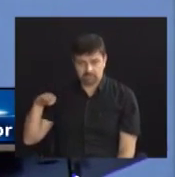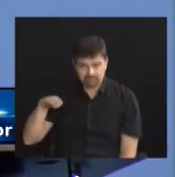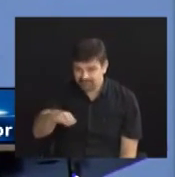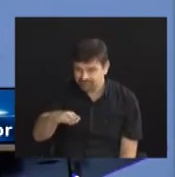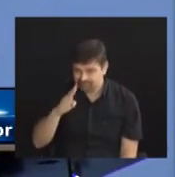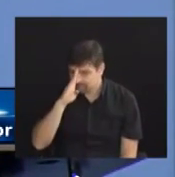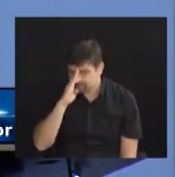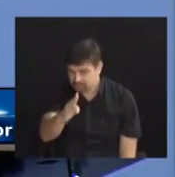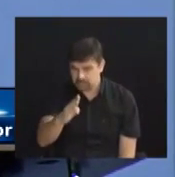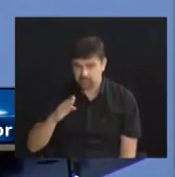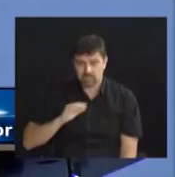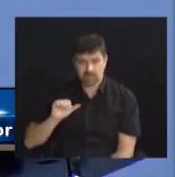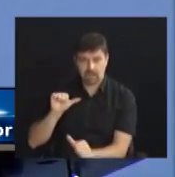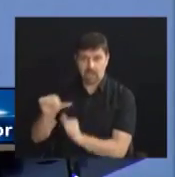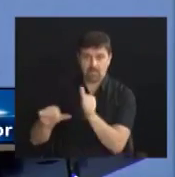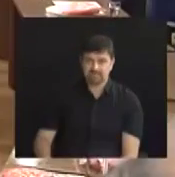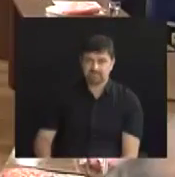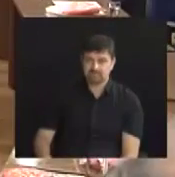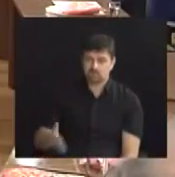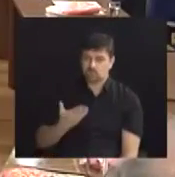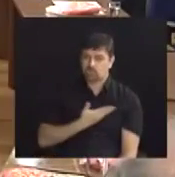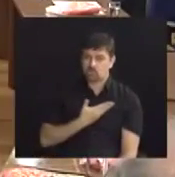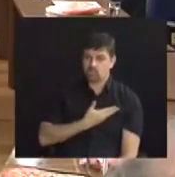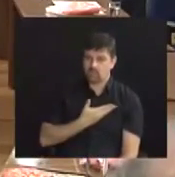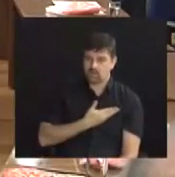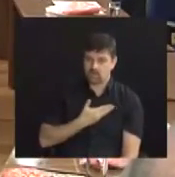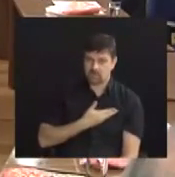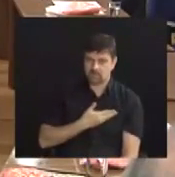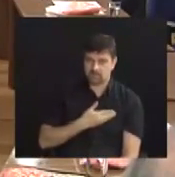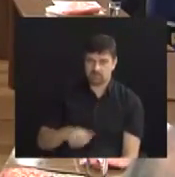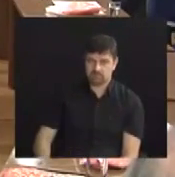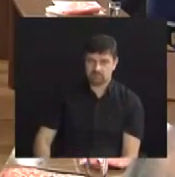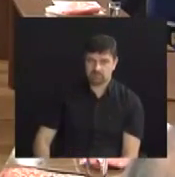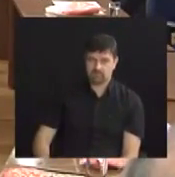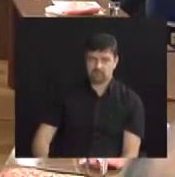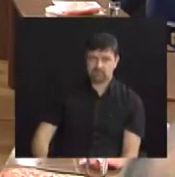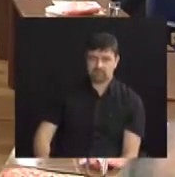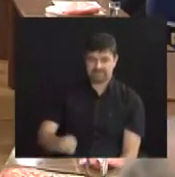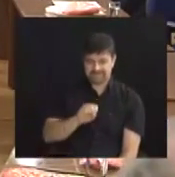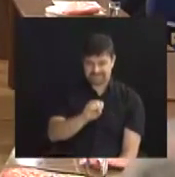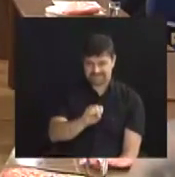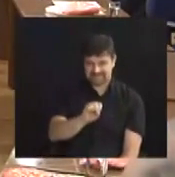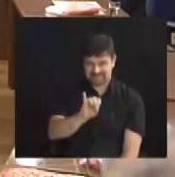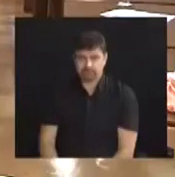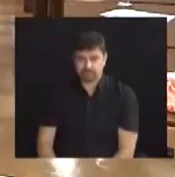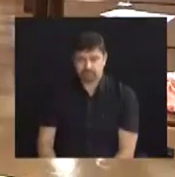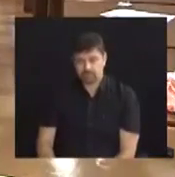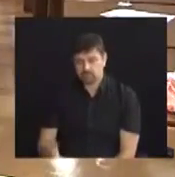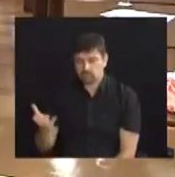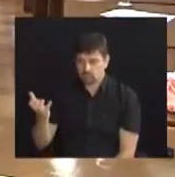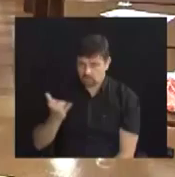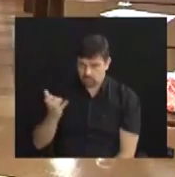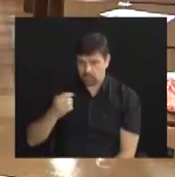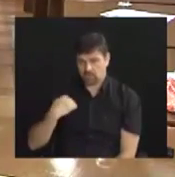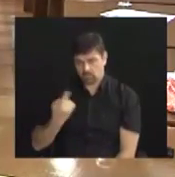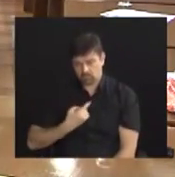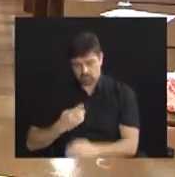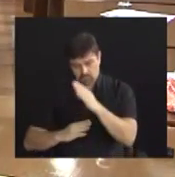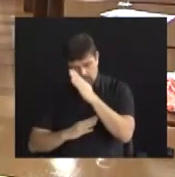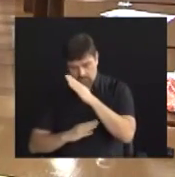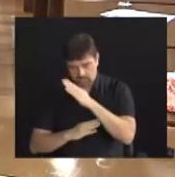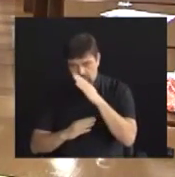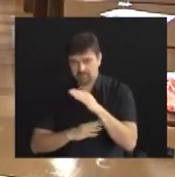está respeitando esse itinerário. O vereador lembrou que o assunto já foi tratado na Câmara. Essa casa já criou a